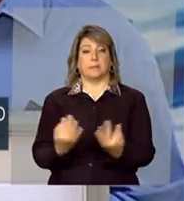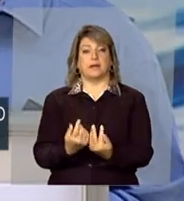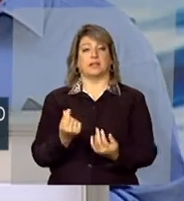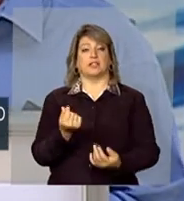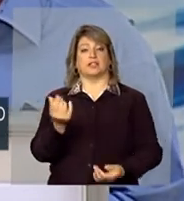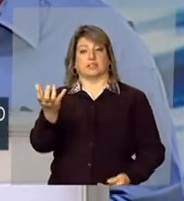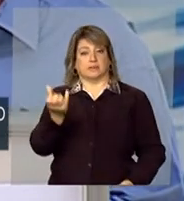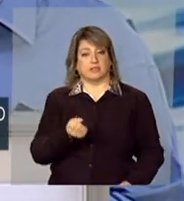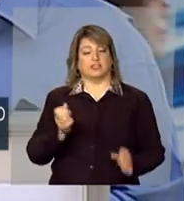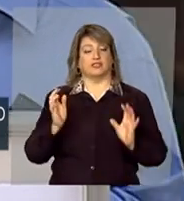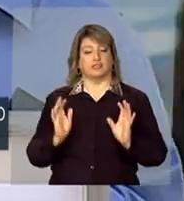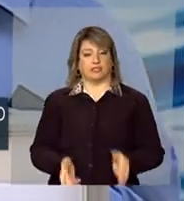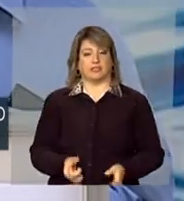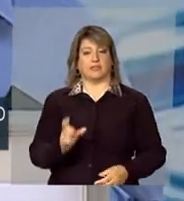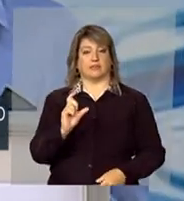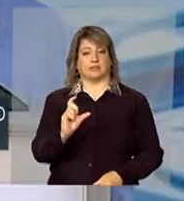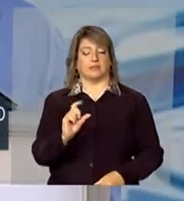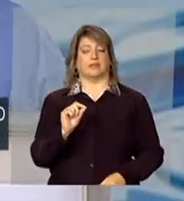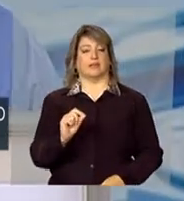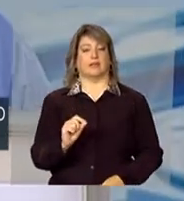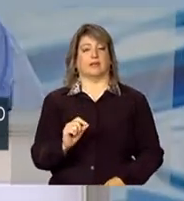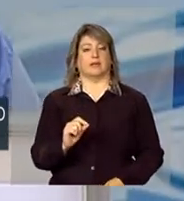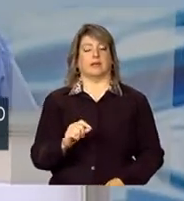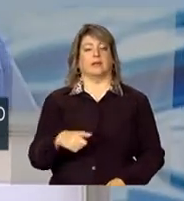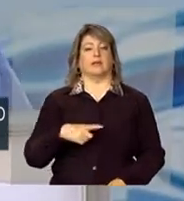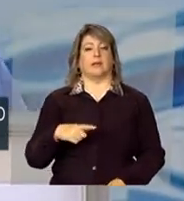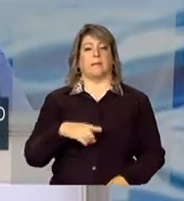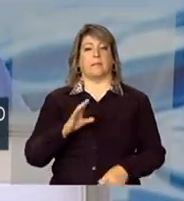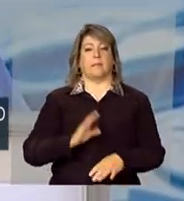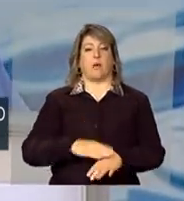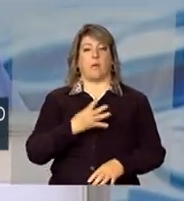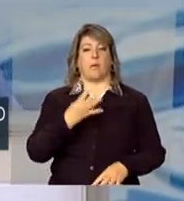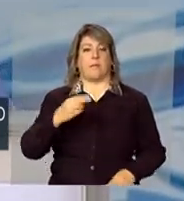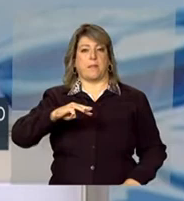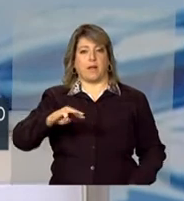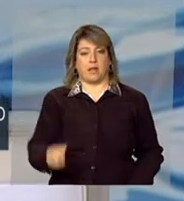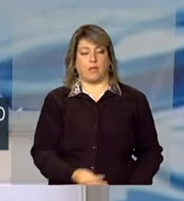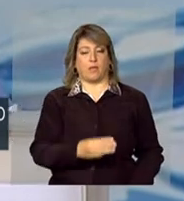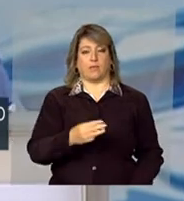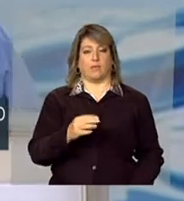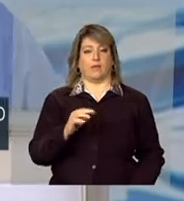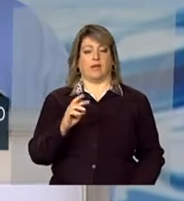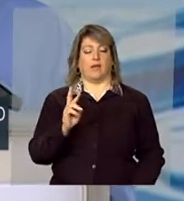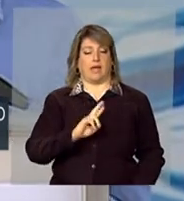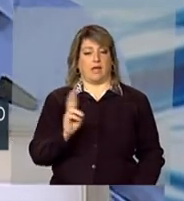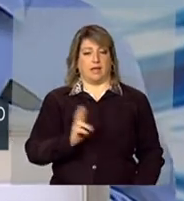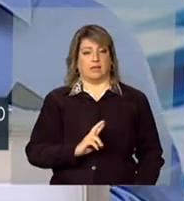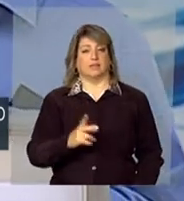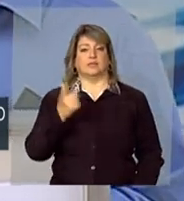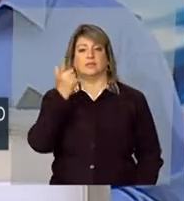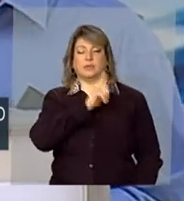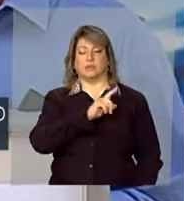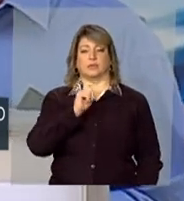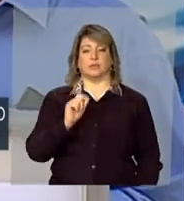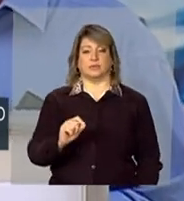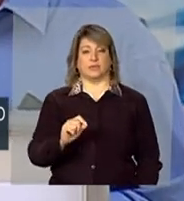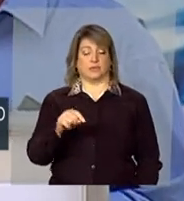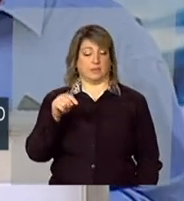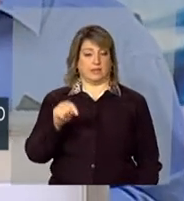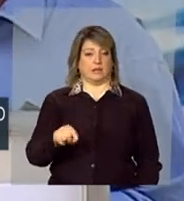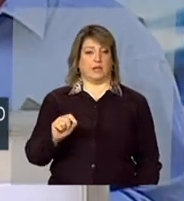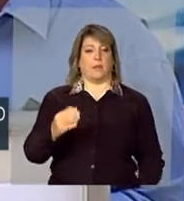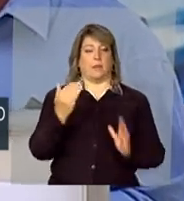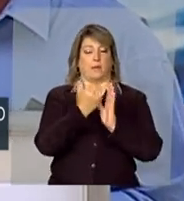foram investidos mais de 44 milhões de reais. E através do programa do